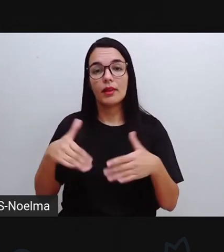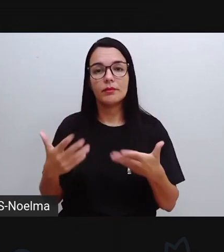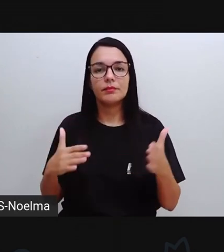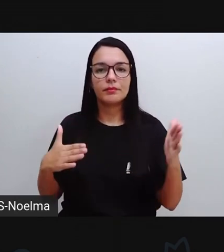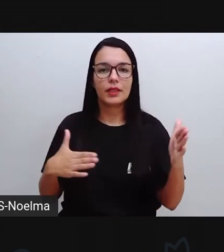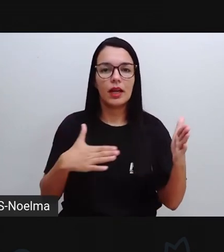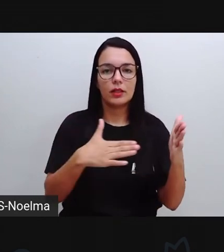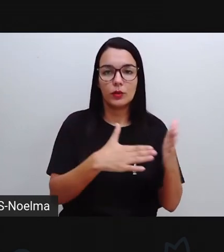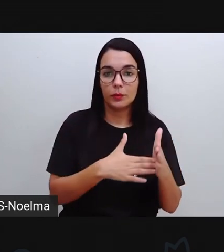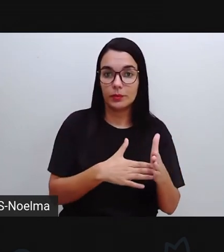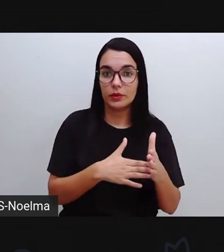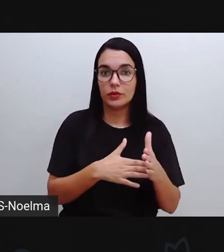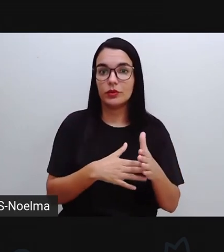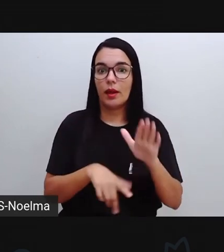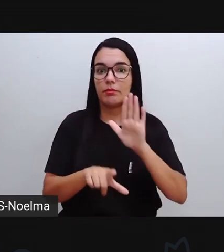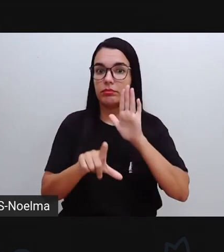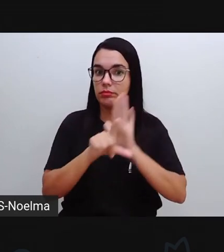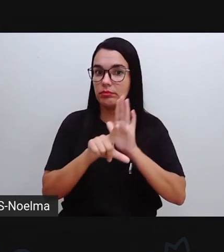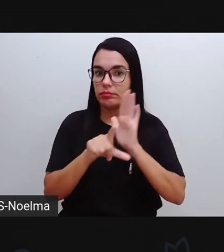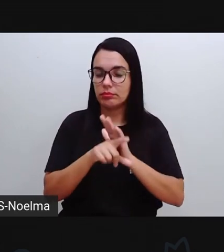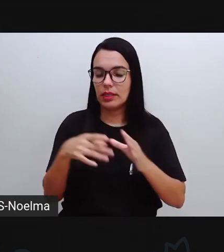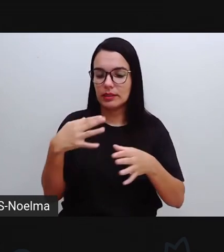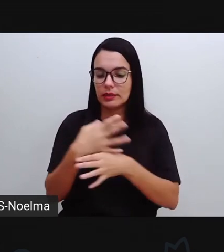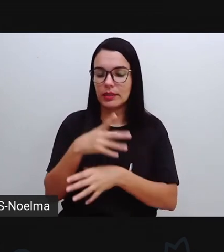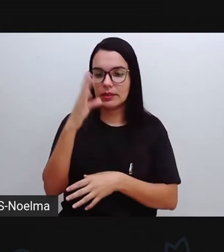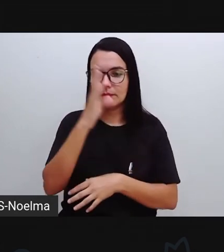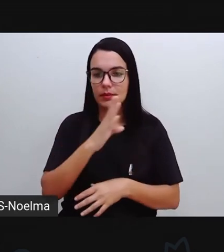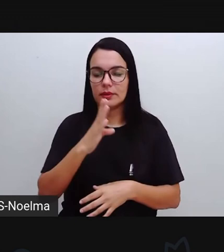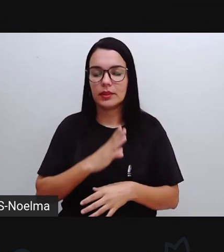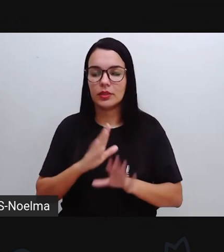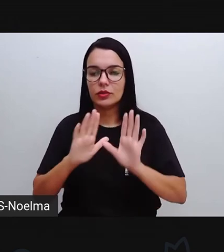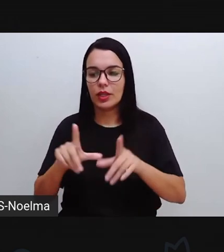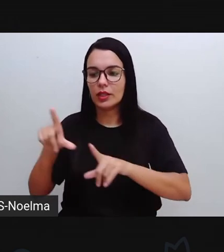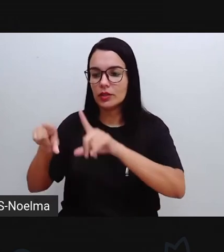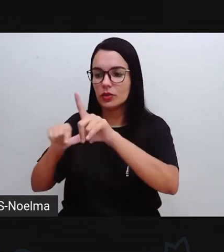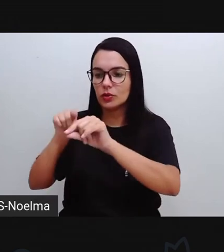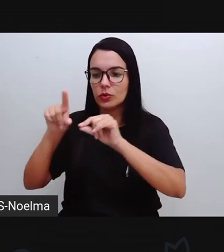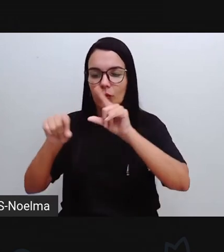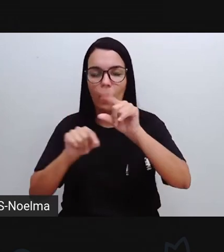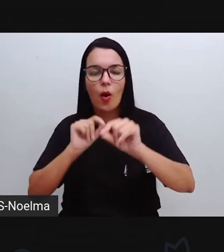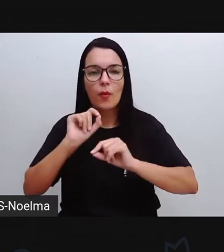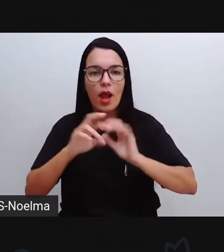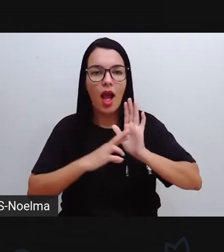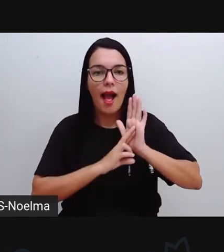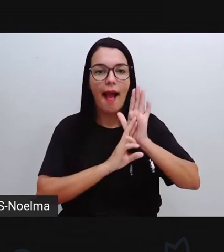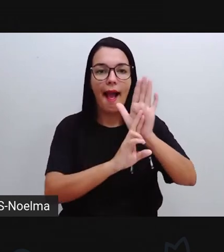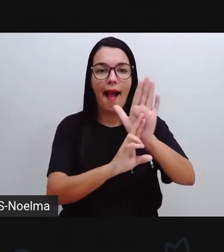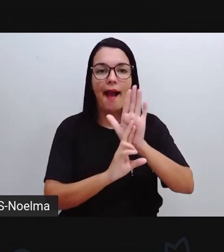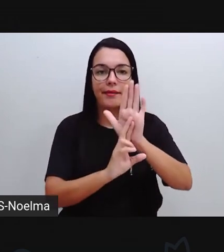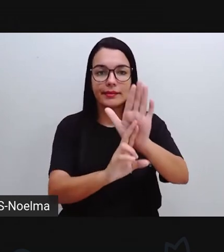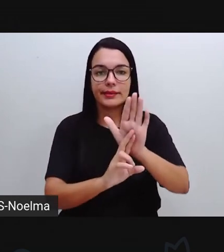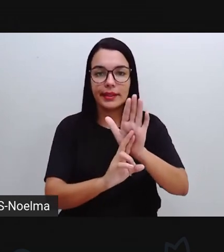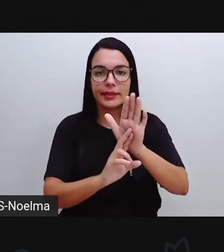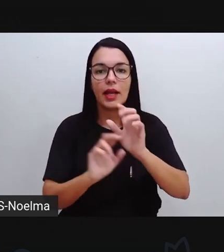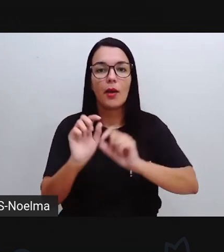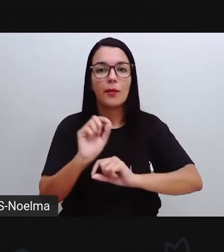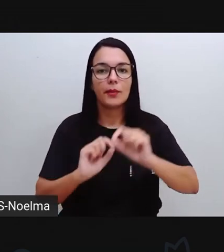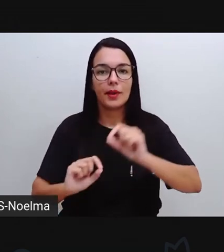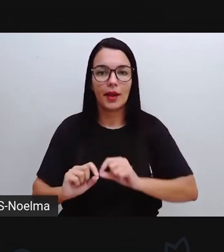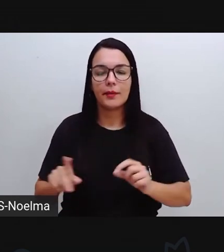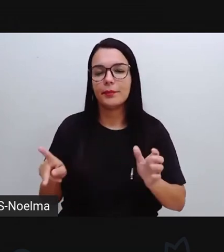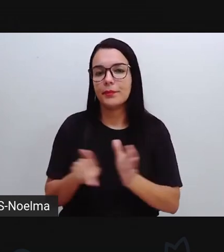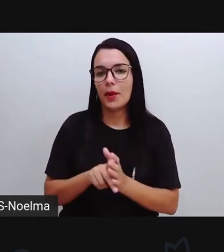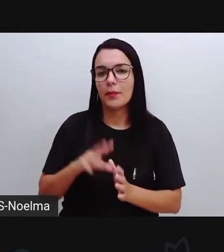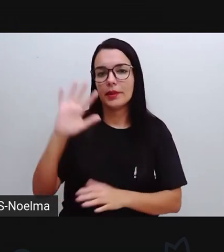cidades brasileiras, em sua grande maioria, eles foram definidos por meio de referências a acidentes geográficos. Muitas vezes